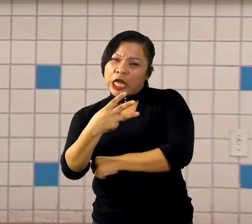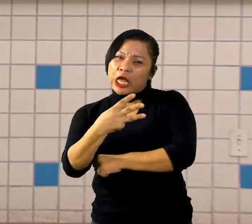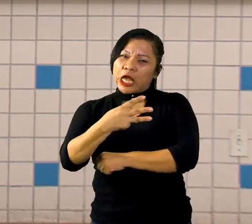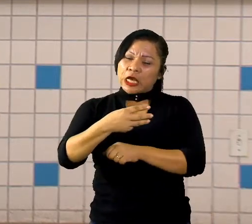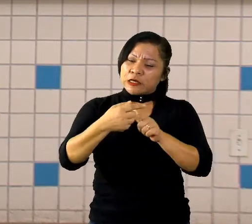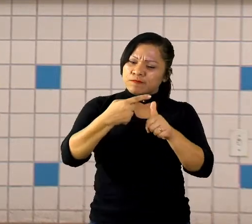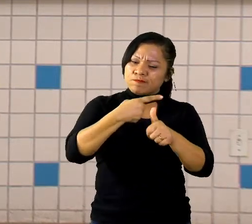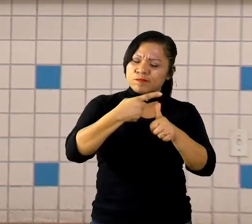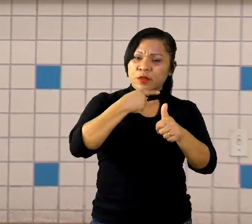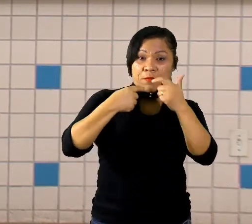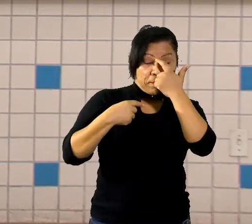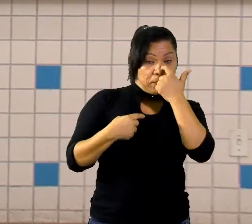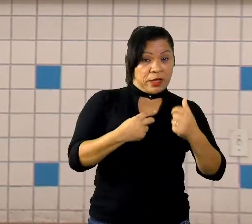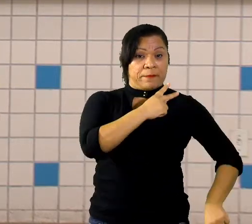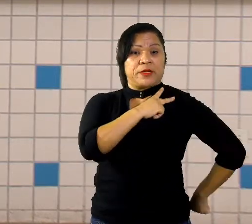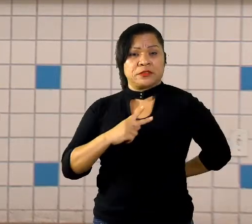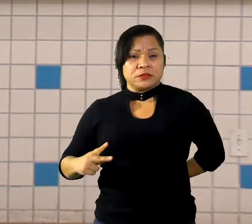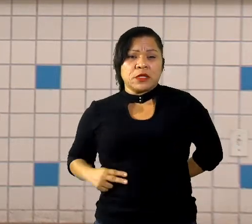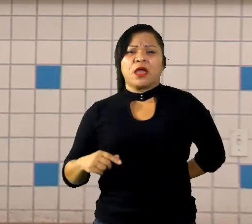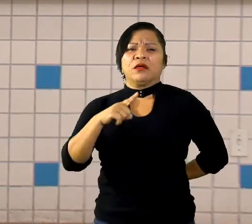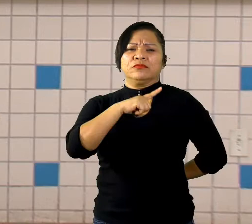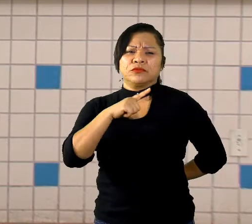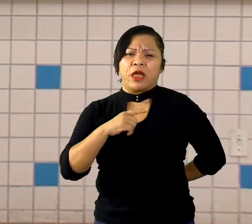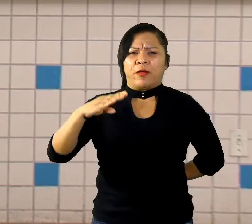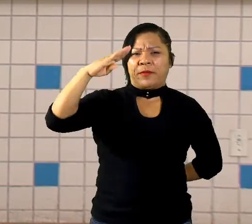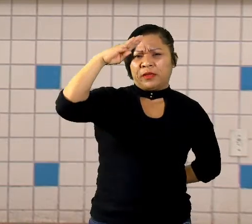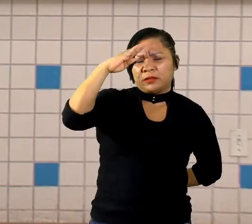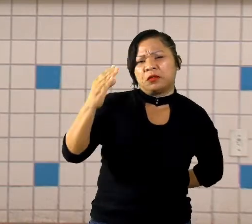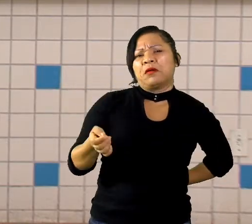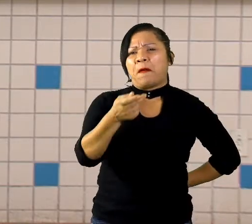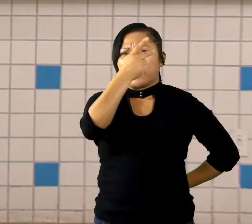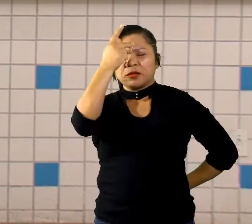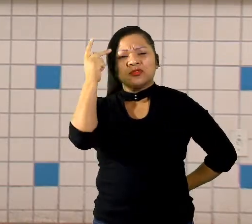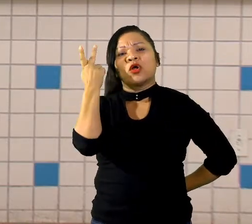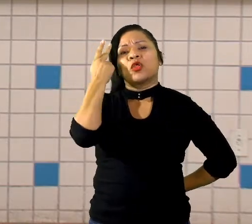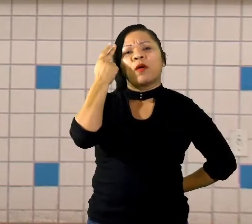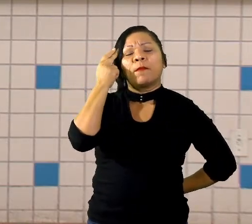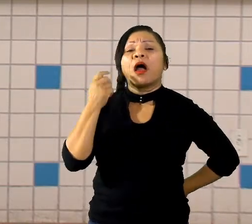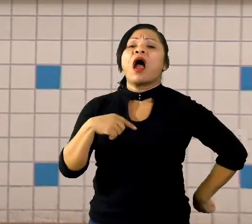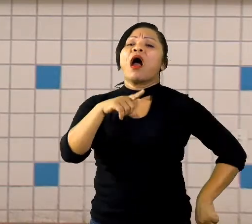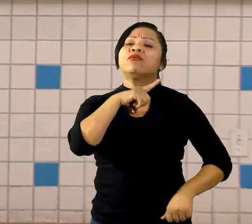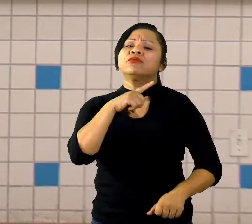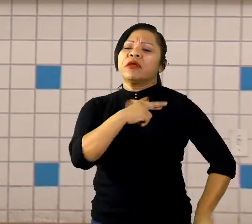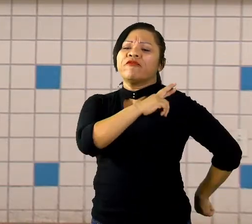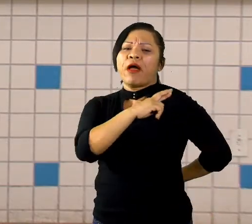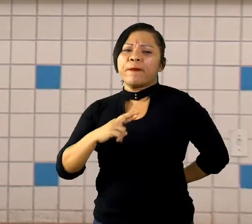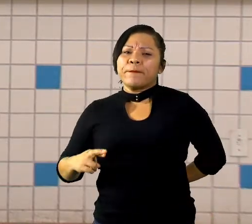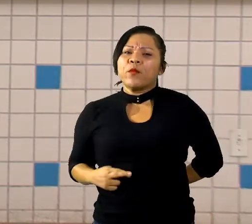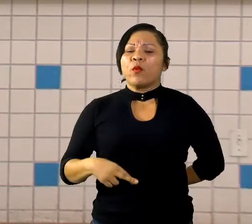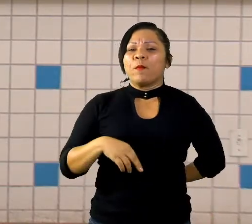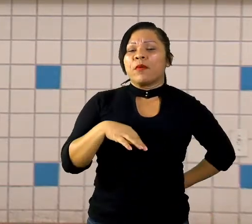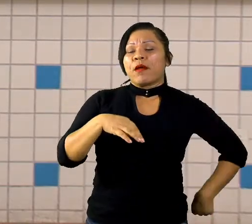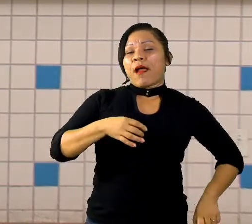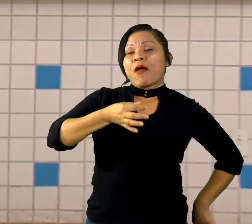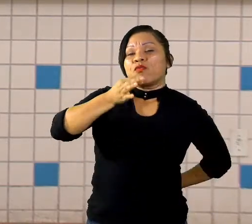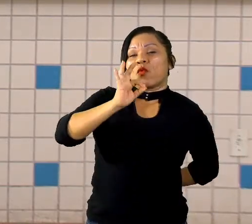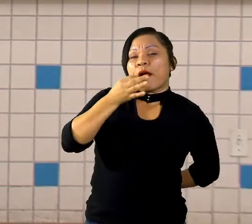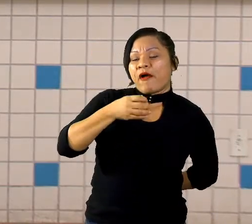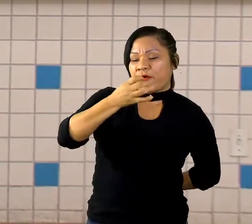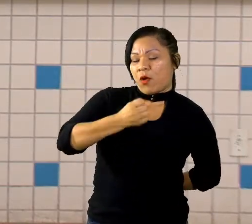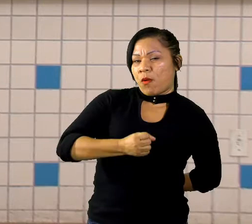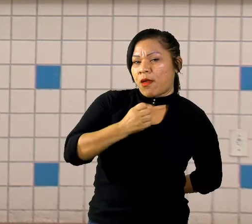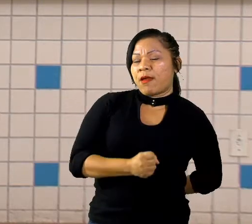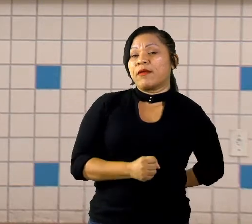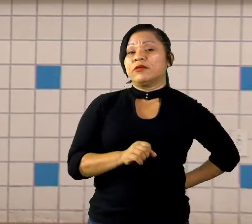alguns civis, já falamos que havia um acordo daquele grupo da chamada República do Café com Leite, e todos eles tiveram lá